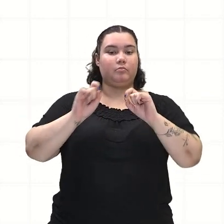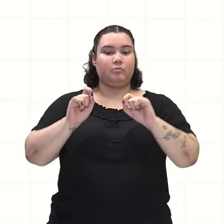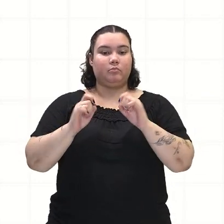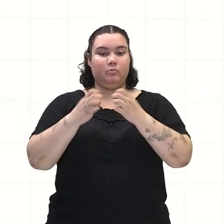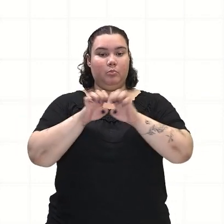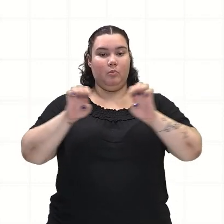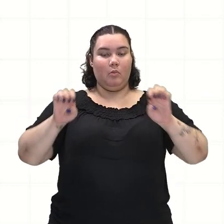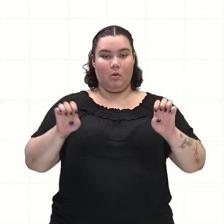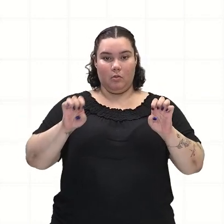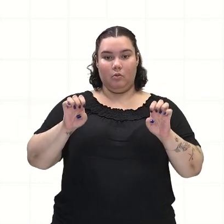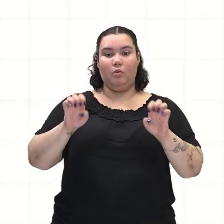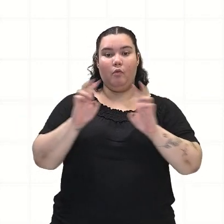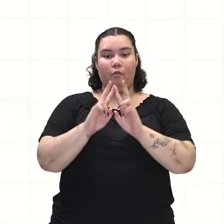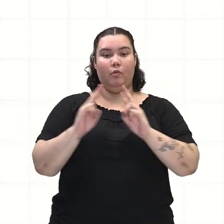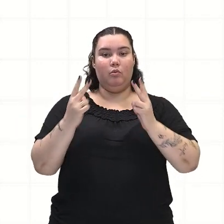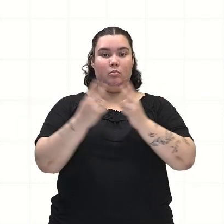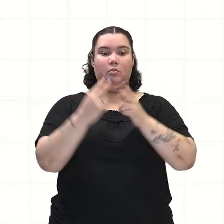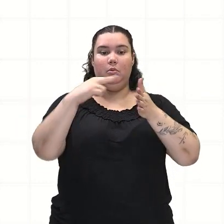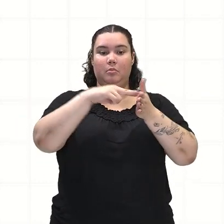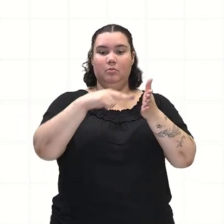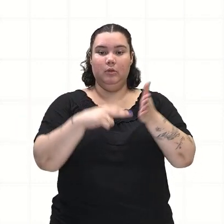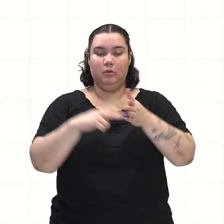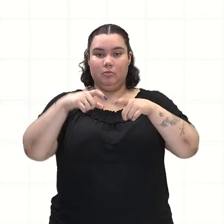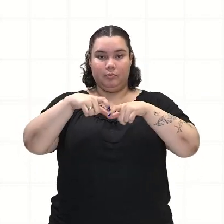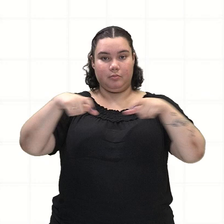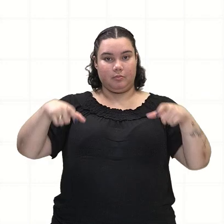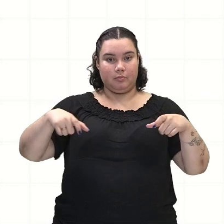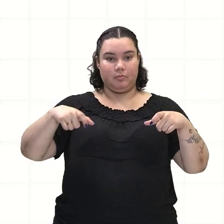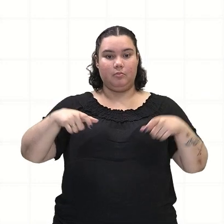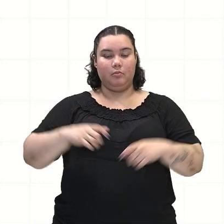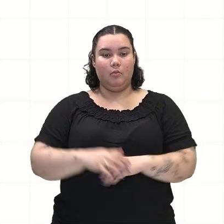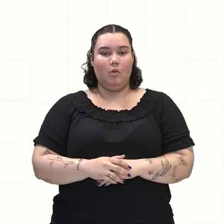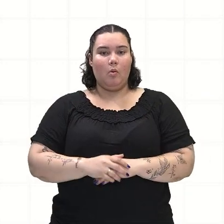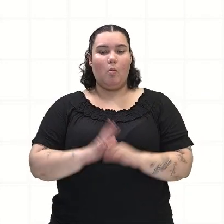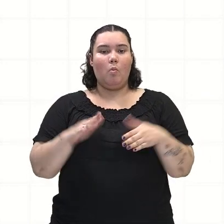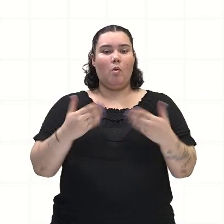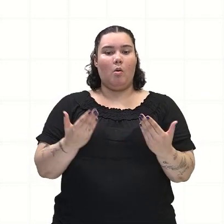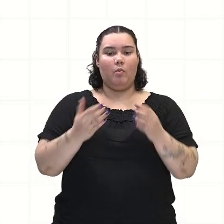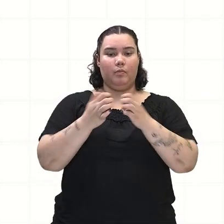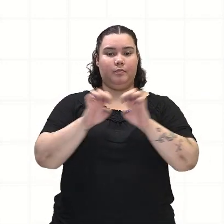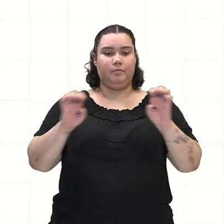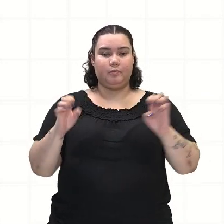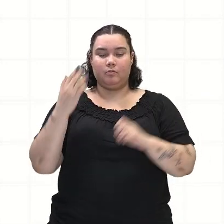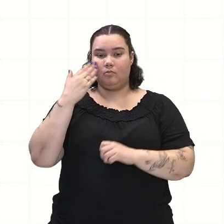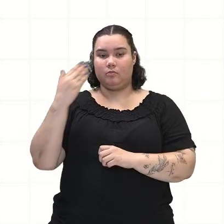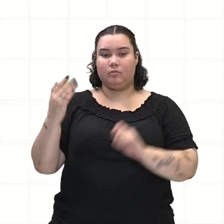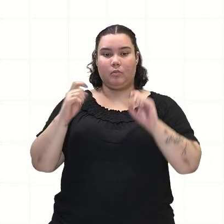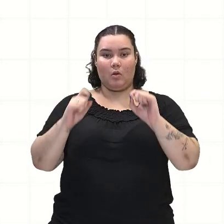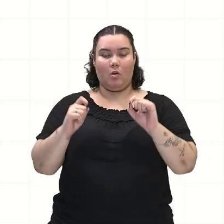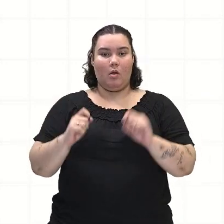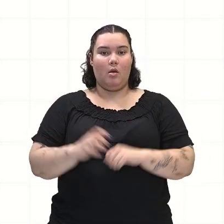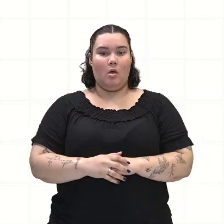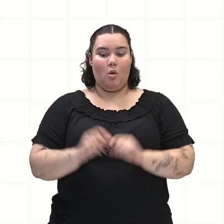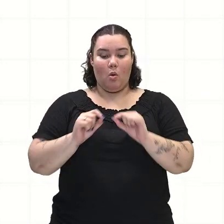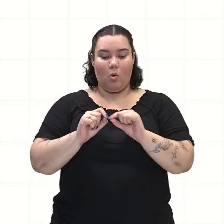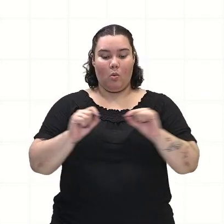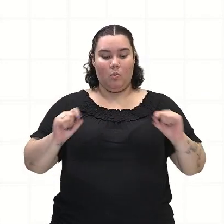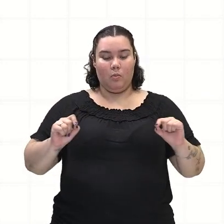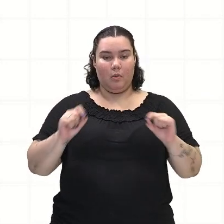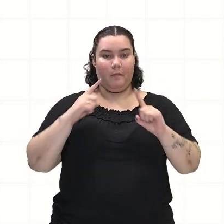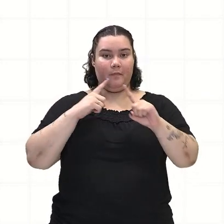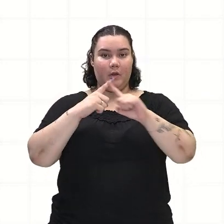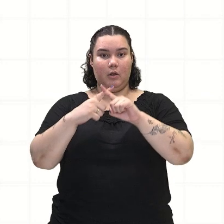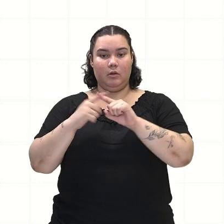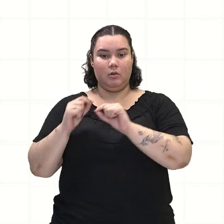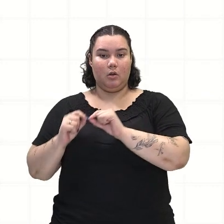volume, né, a fórmula do volume de um prisma retangular, que é dada por comprimento vezes a